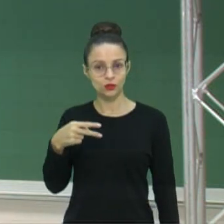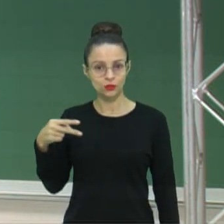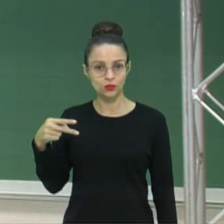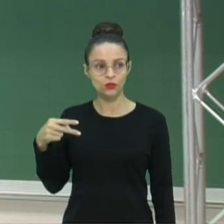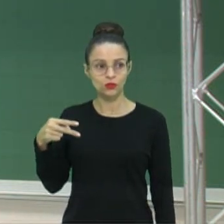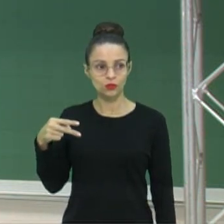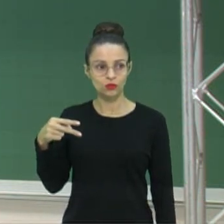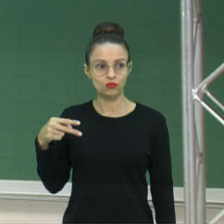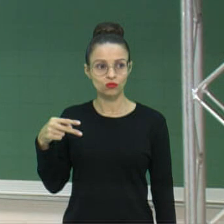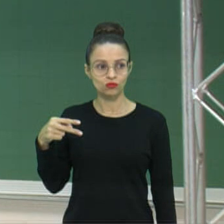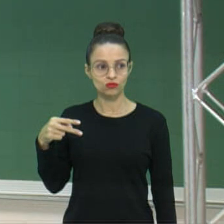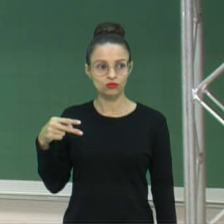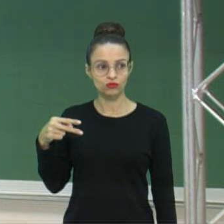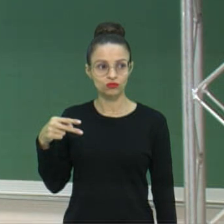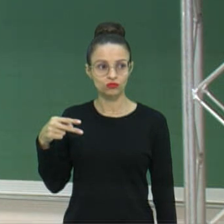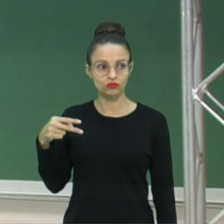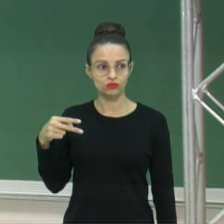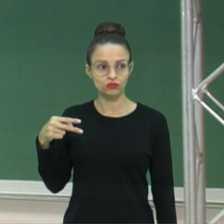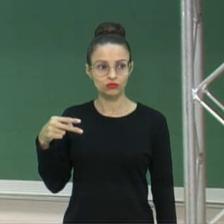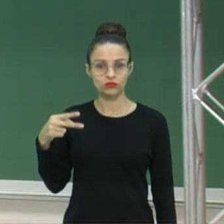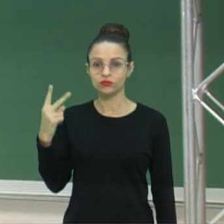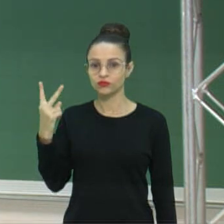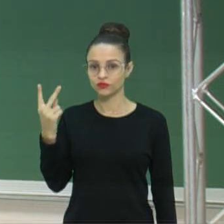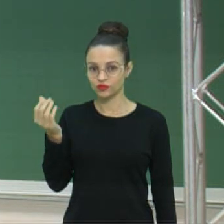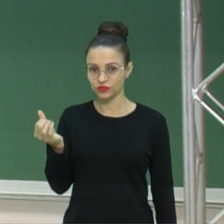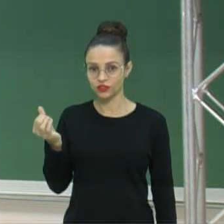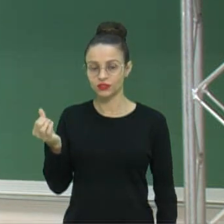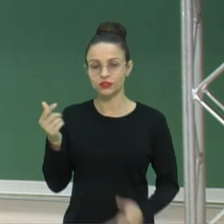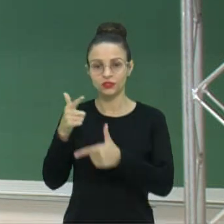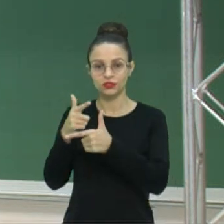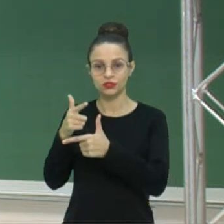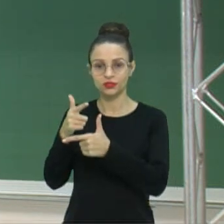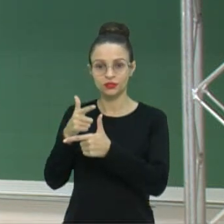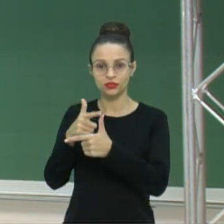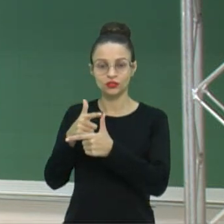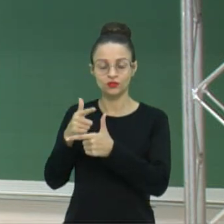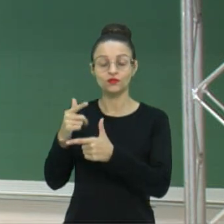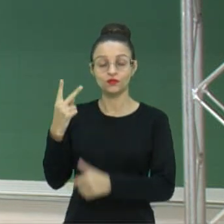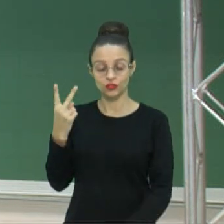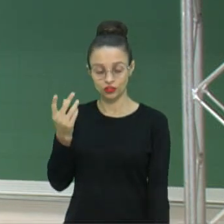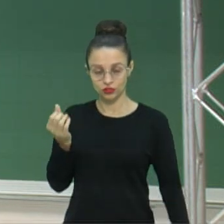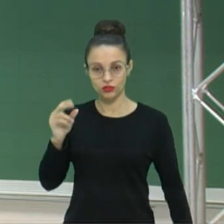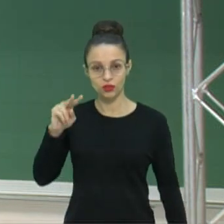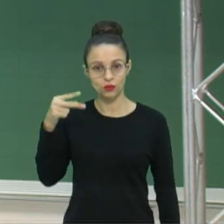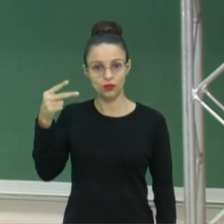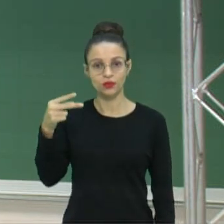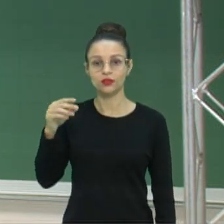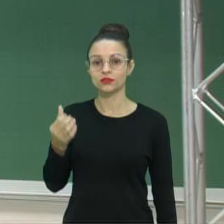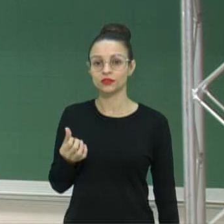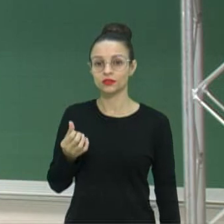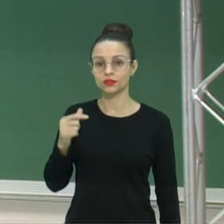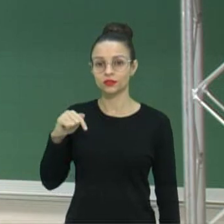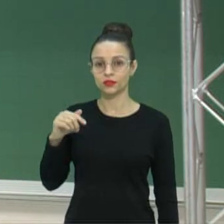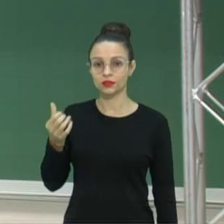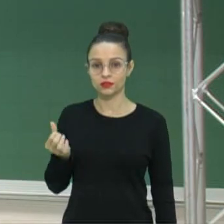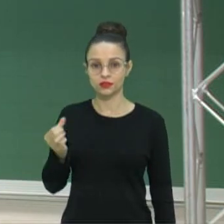a 26 ao quadrado é 676, então fica